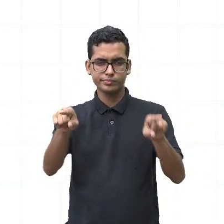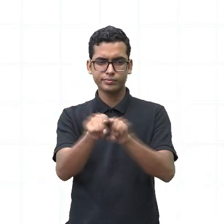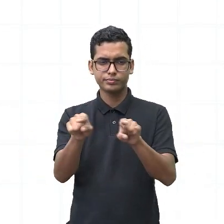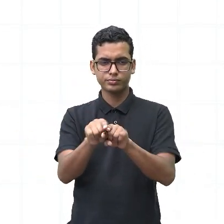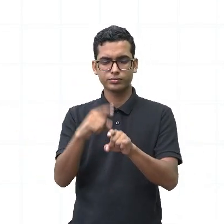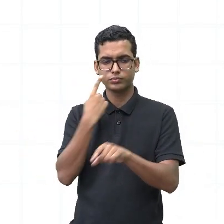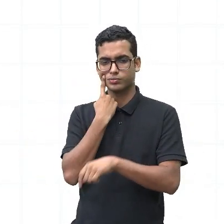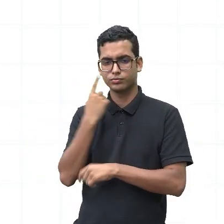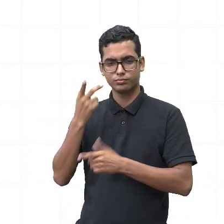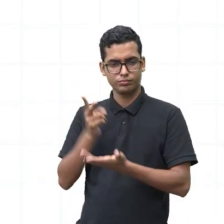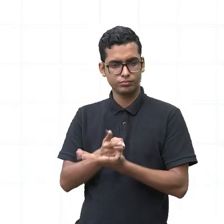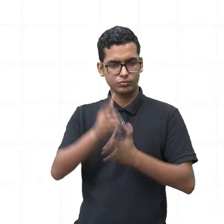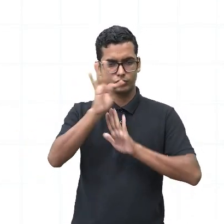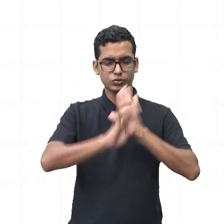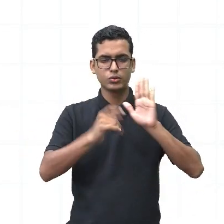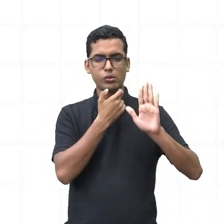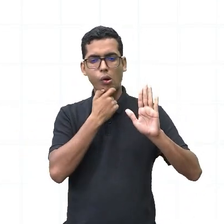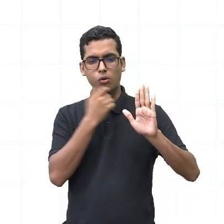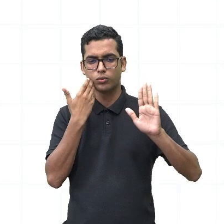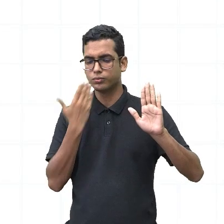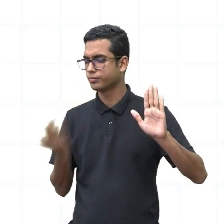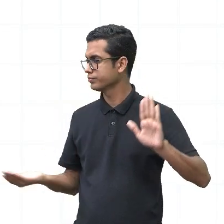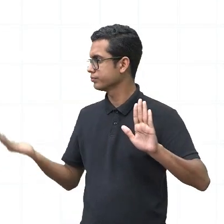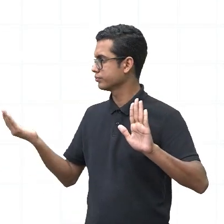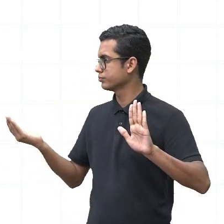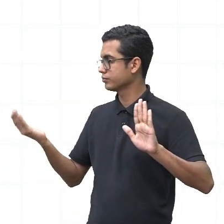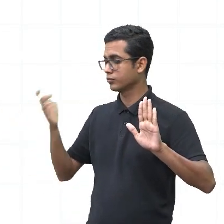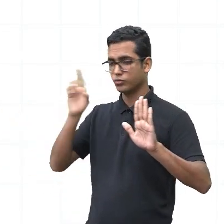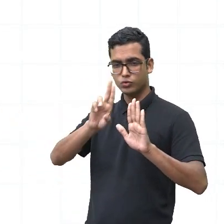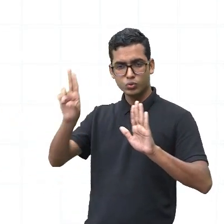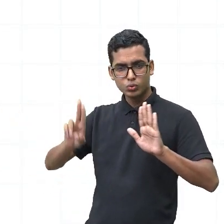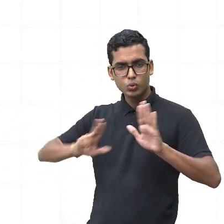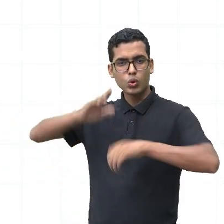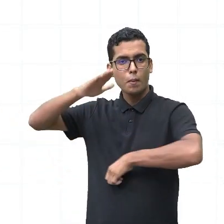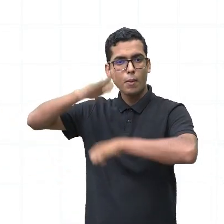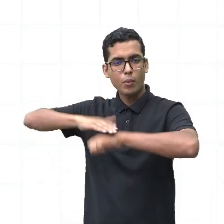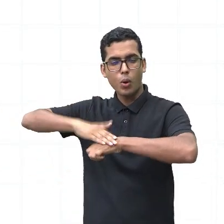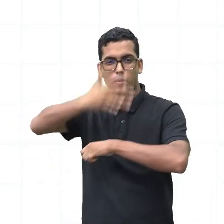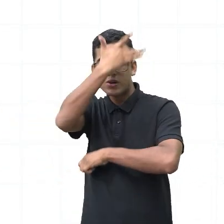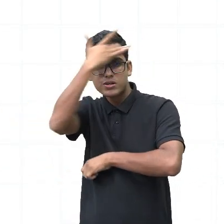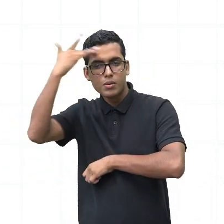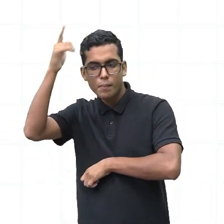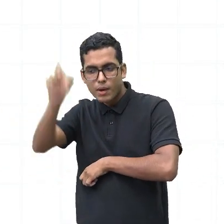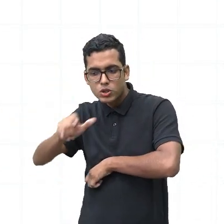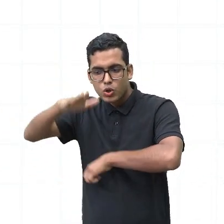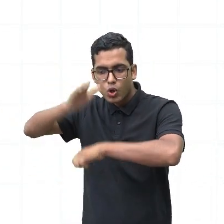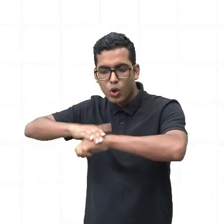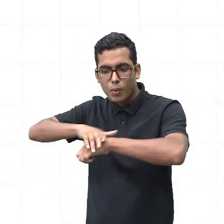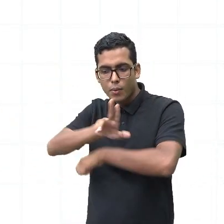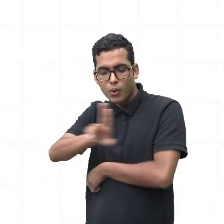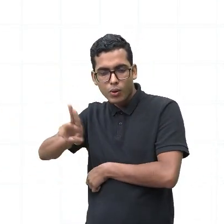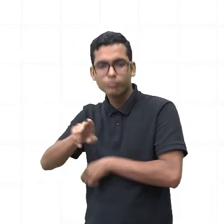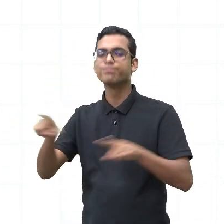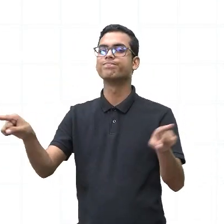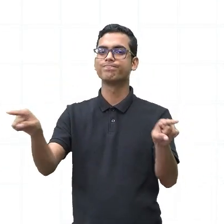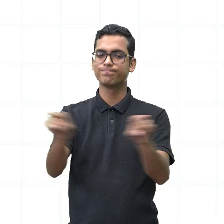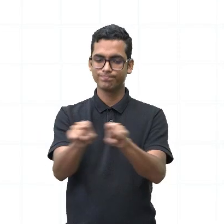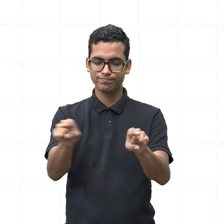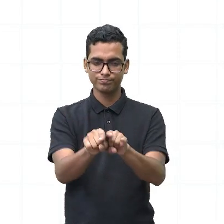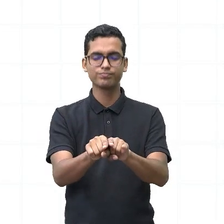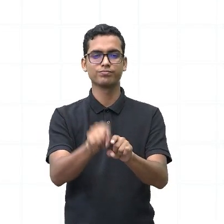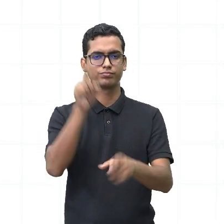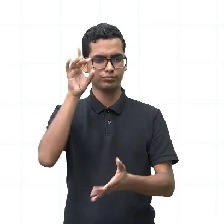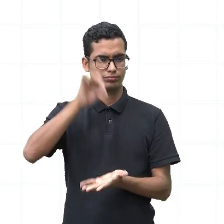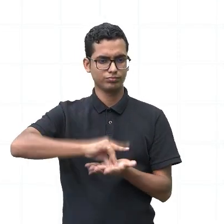Richard Norris e James Norris. Ó, nomes próprios também, pessoal, são também considerados,